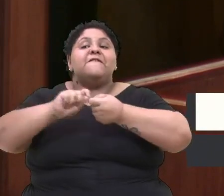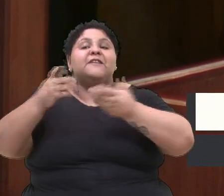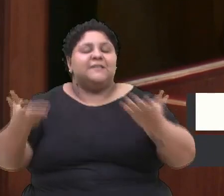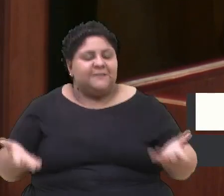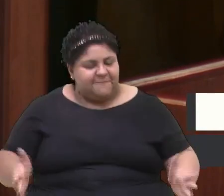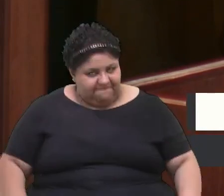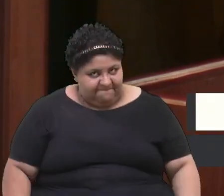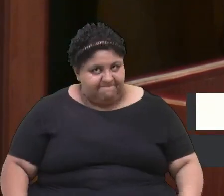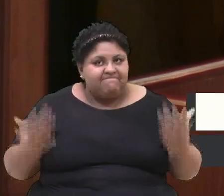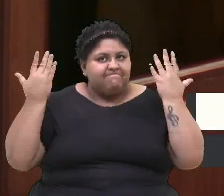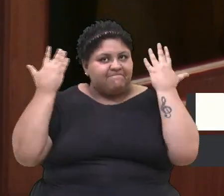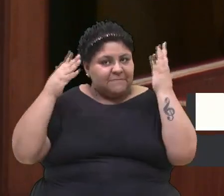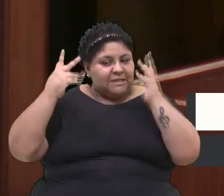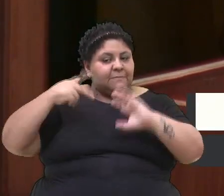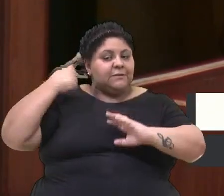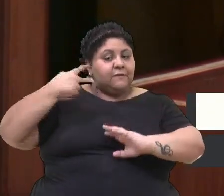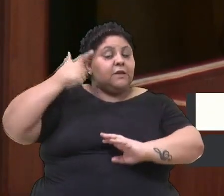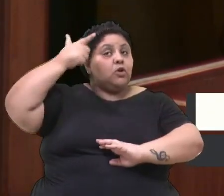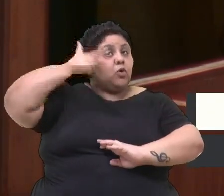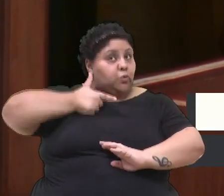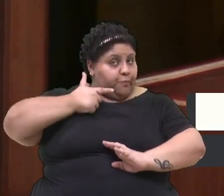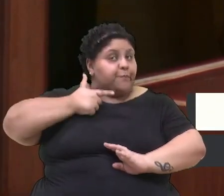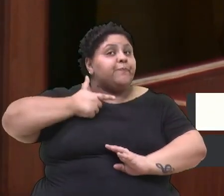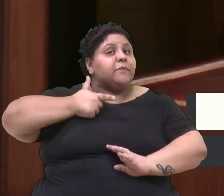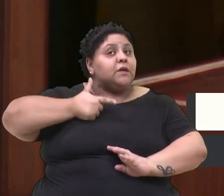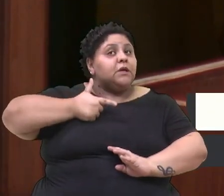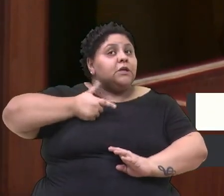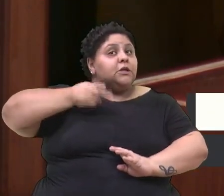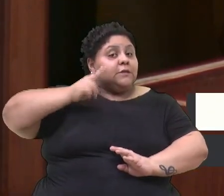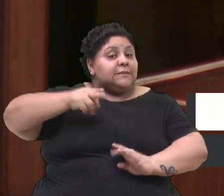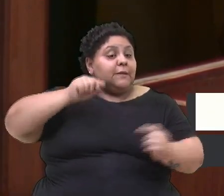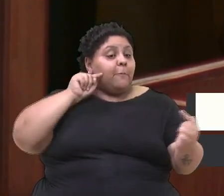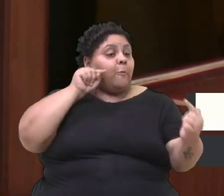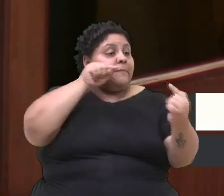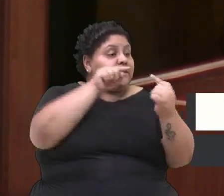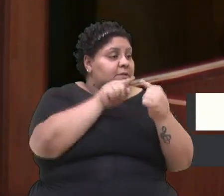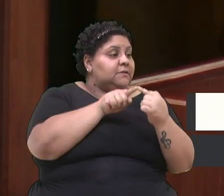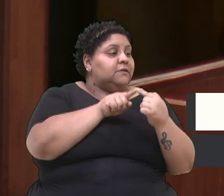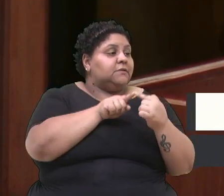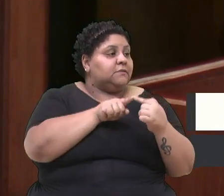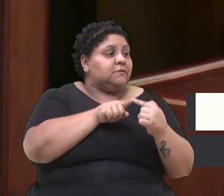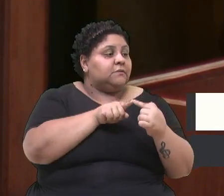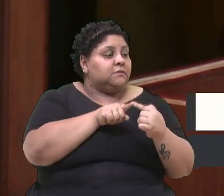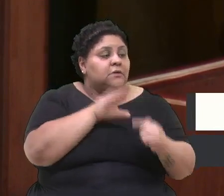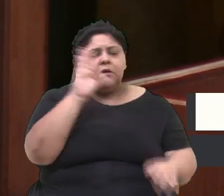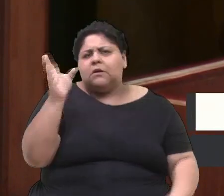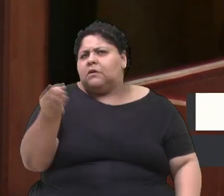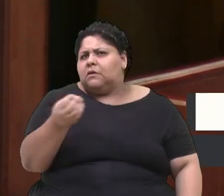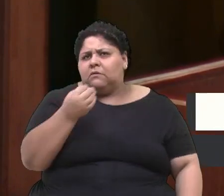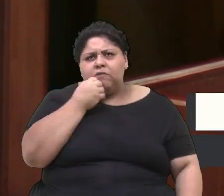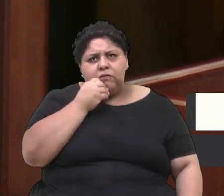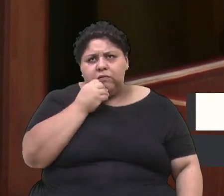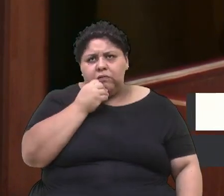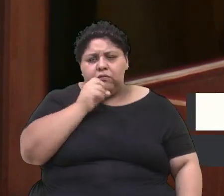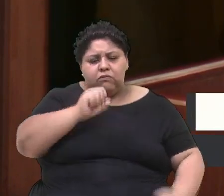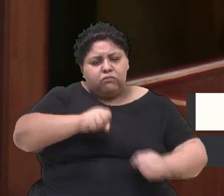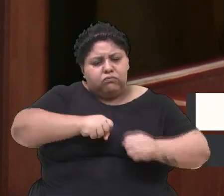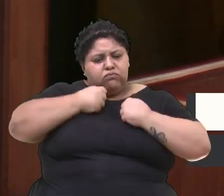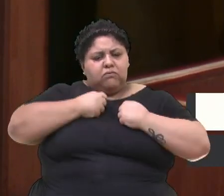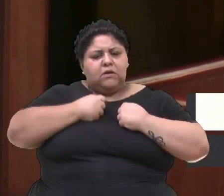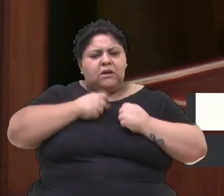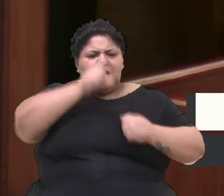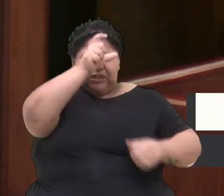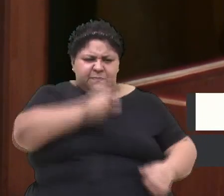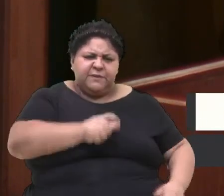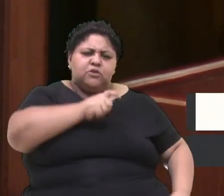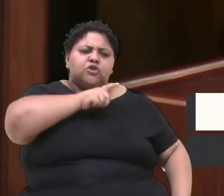vereador Lucas. Sempre o objetivo, com certeza, é combater os malfeitores,